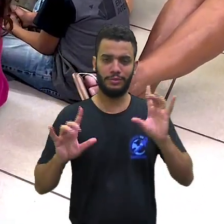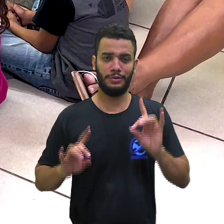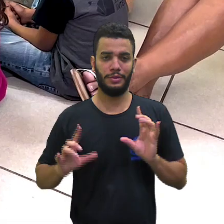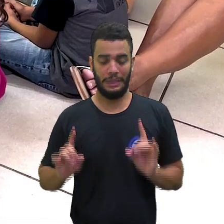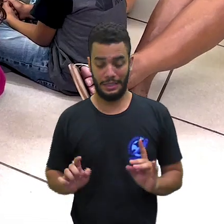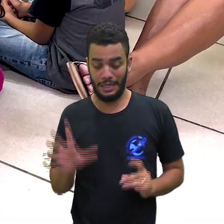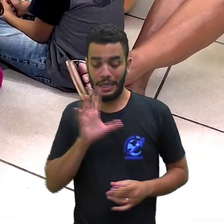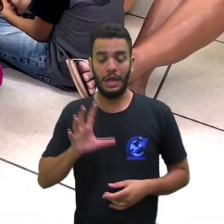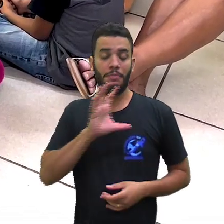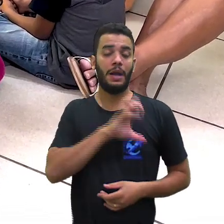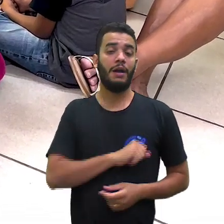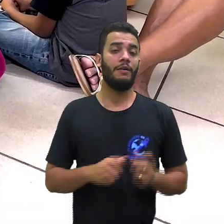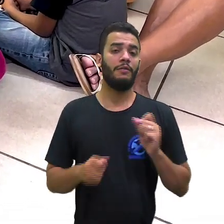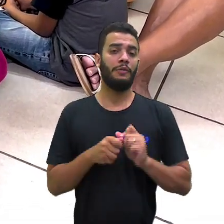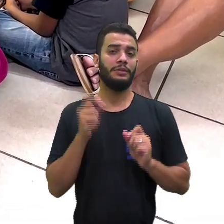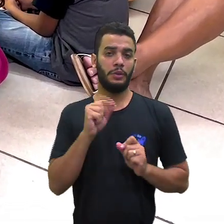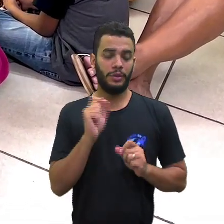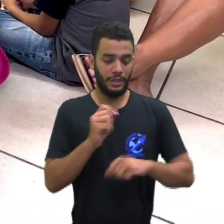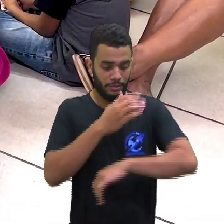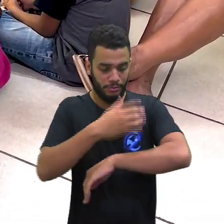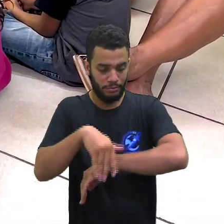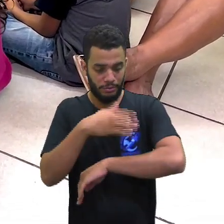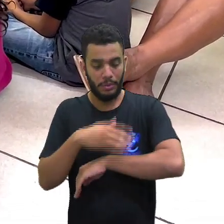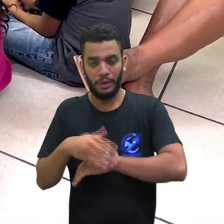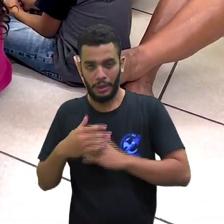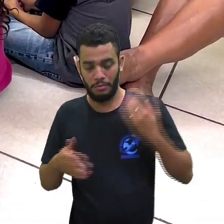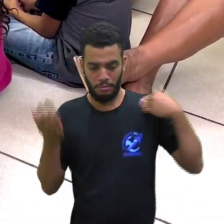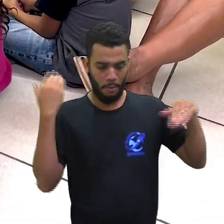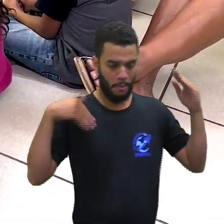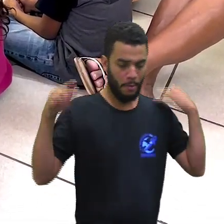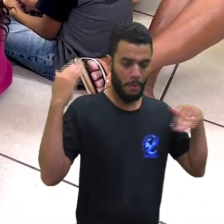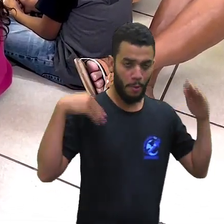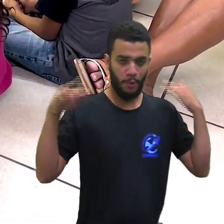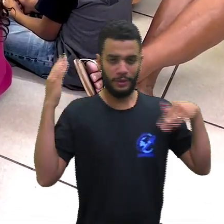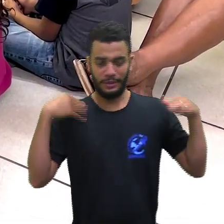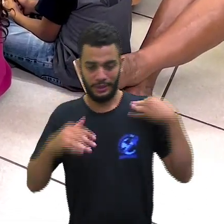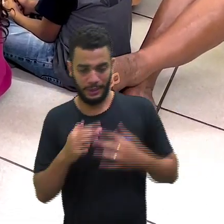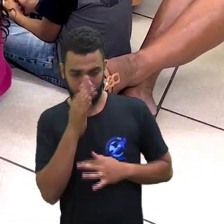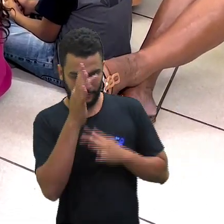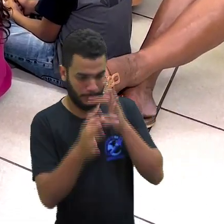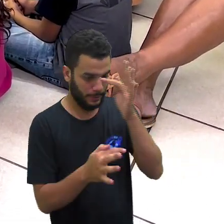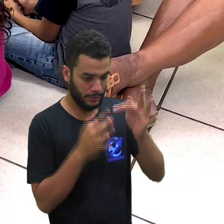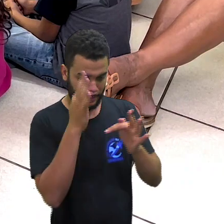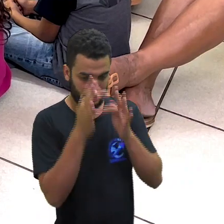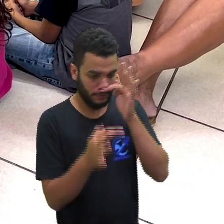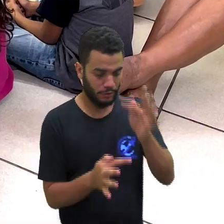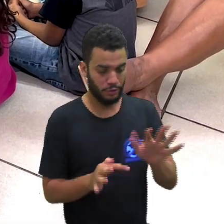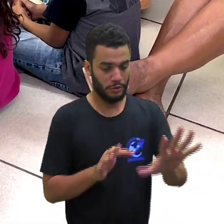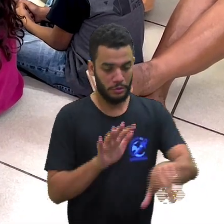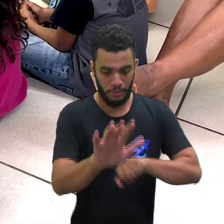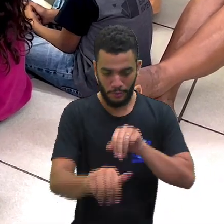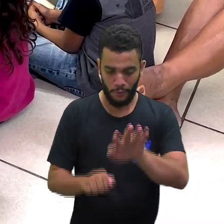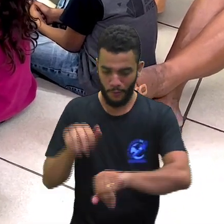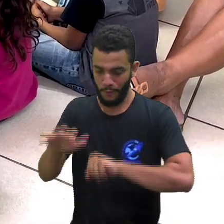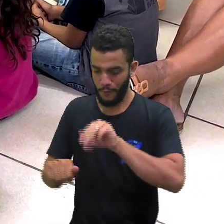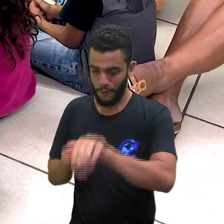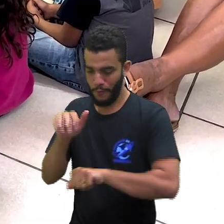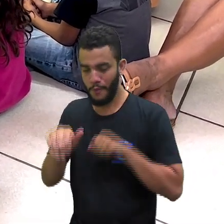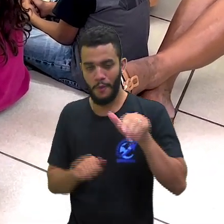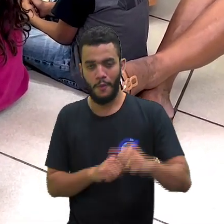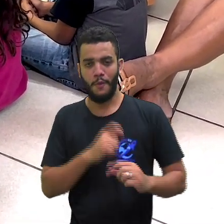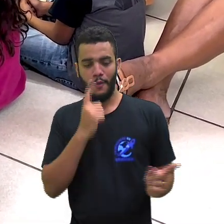Diariamente ela fazia isso aí pela manhã, colhia essas flores e saía pelo